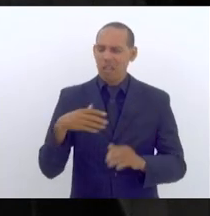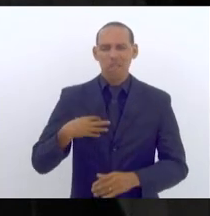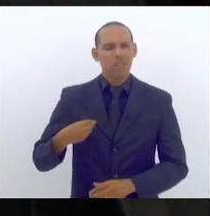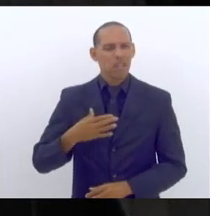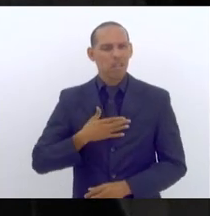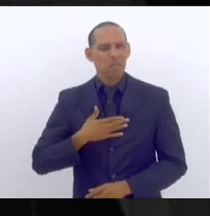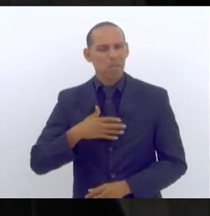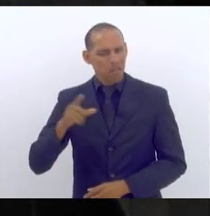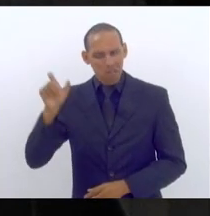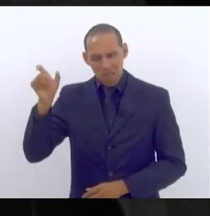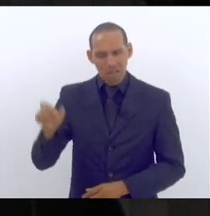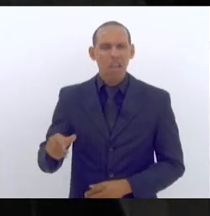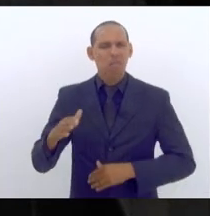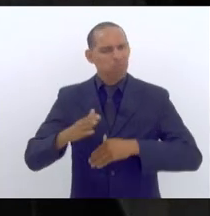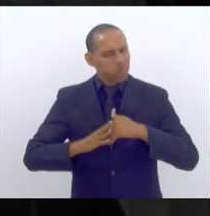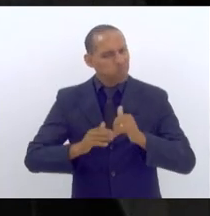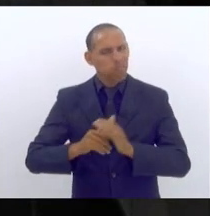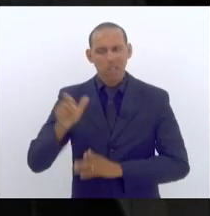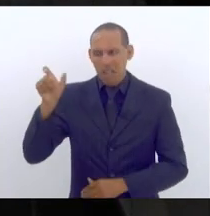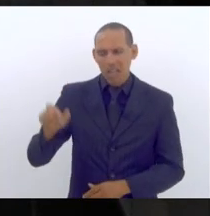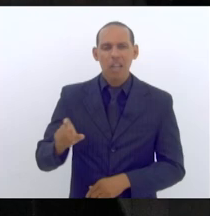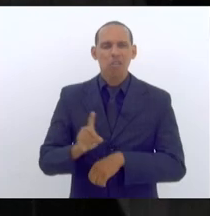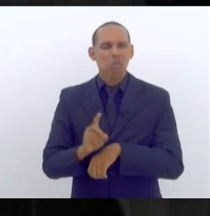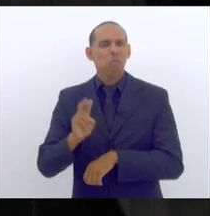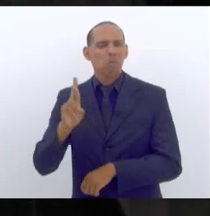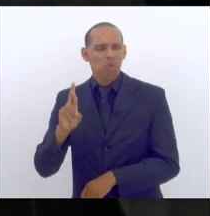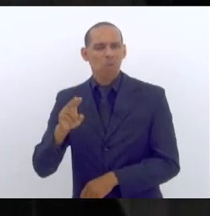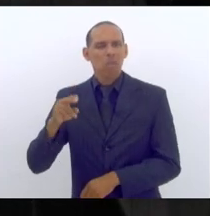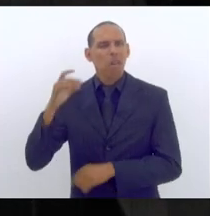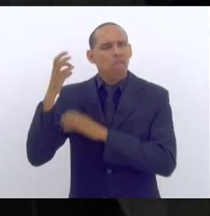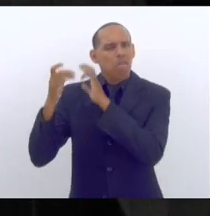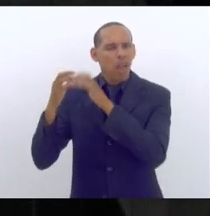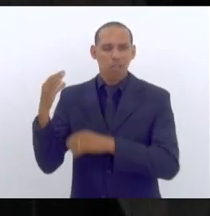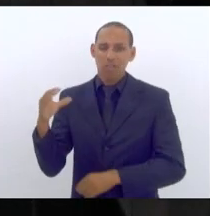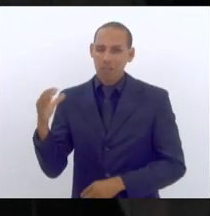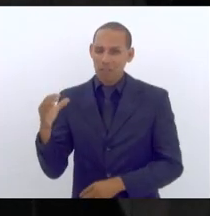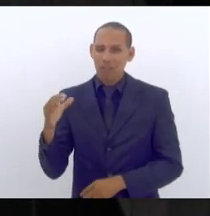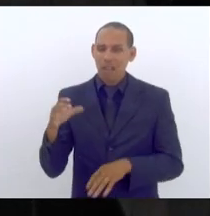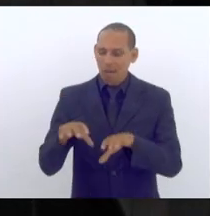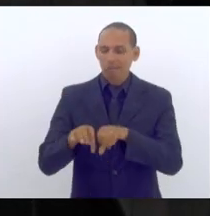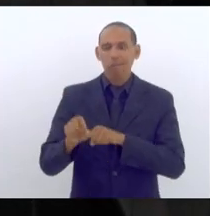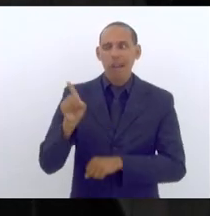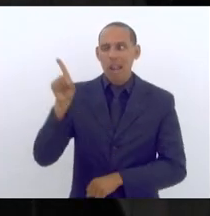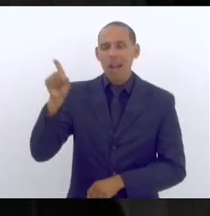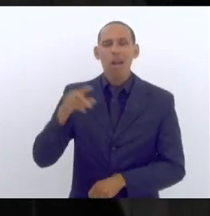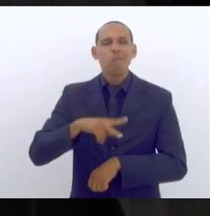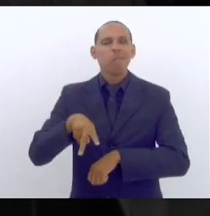doutor em neurociência formado na Inglaterra fisioterapeuta